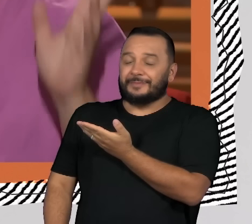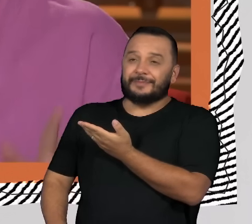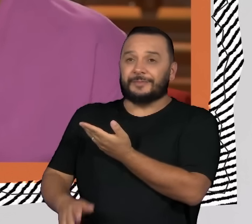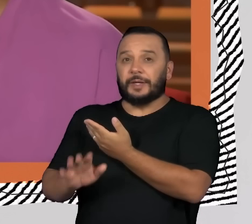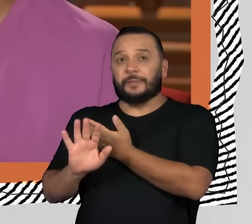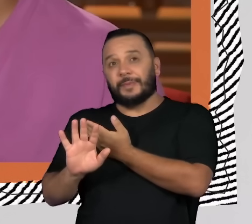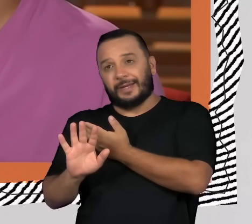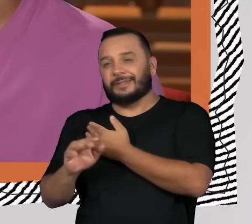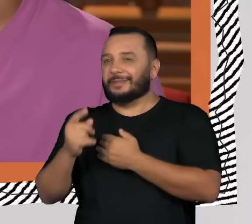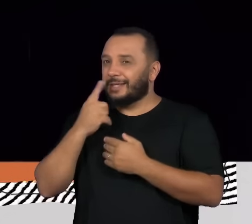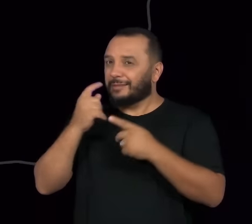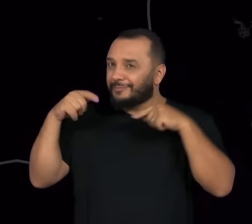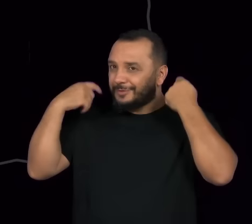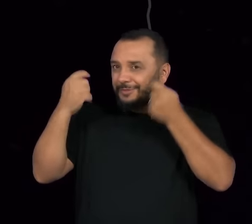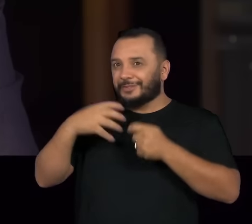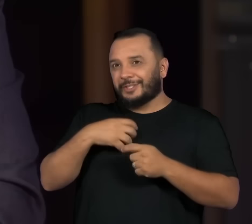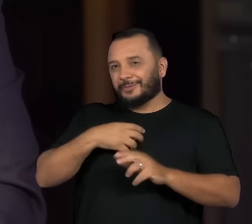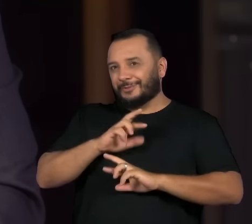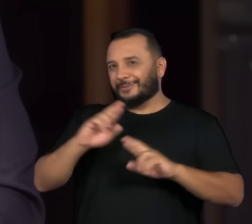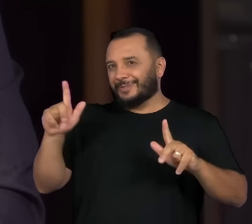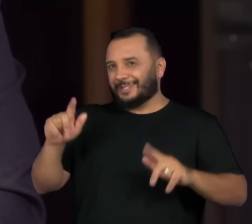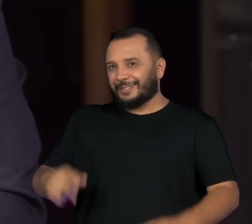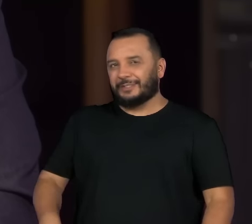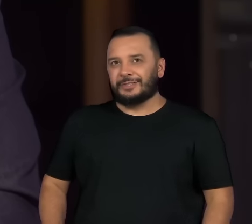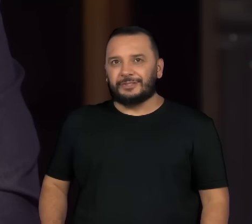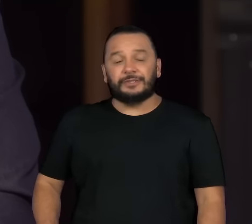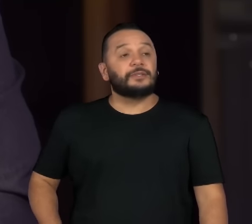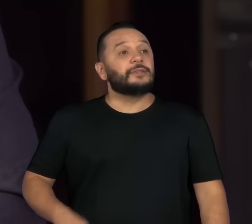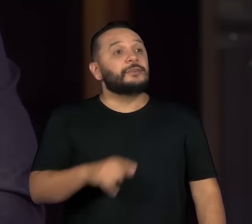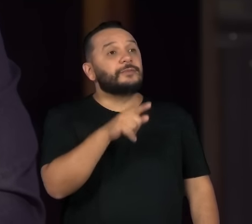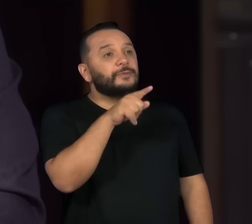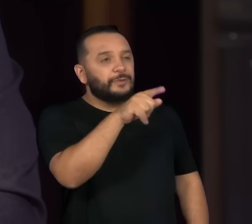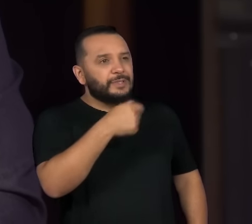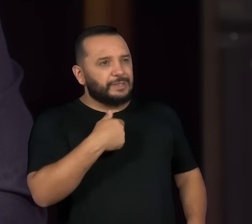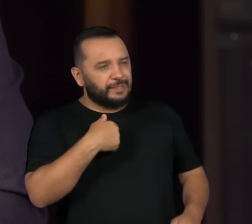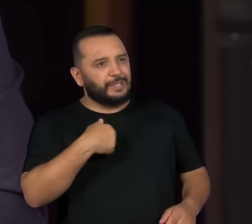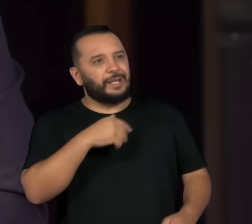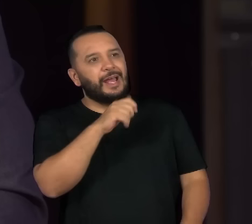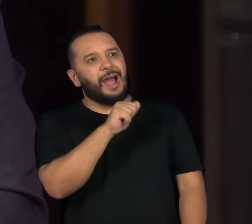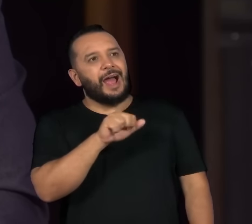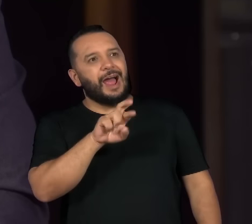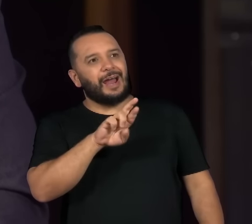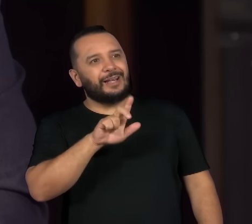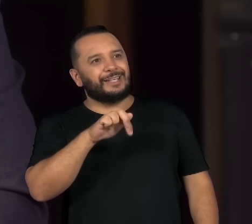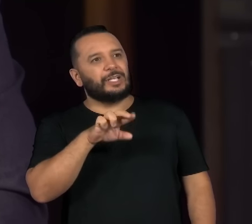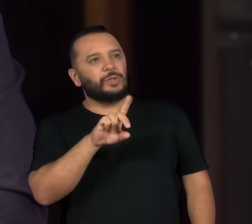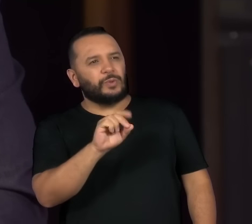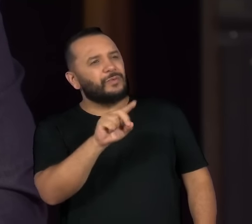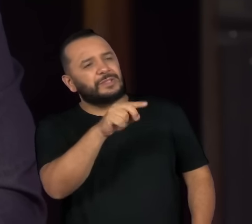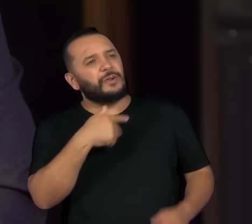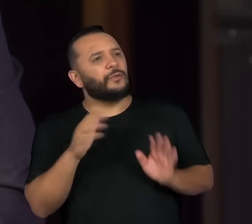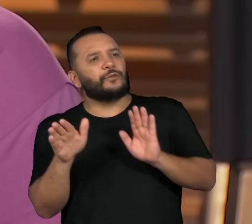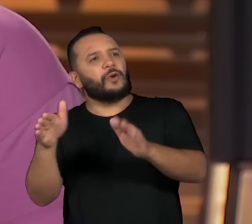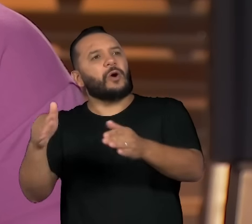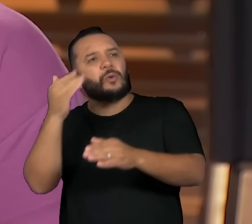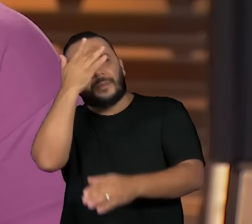chapeuzinho vermelho diferente. Você estava mirando um público específico quando você criou o Arlindo? Como é que